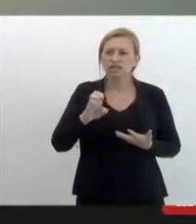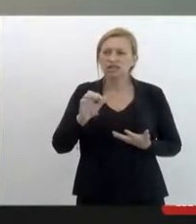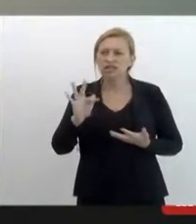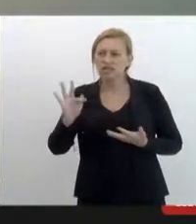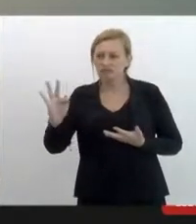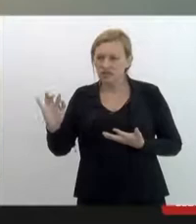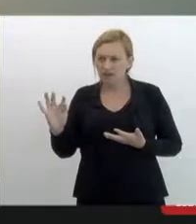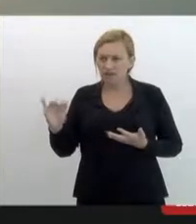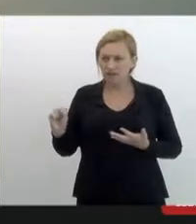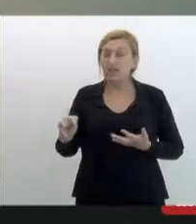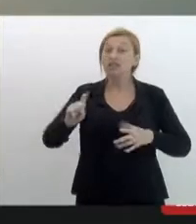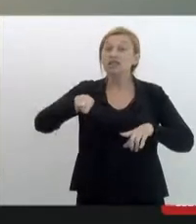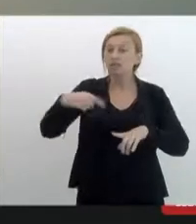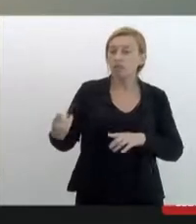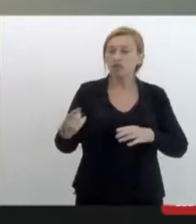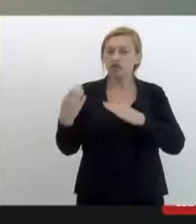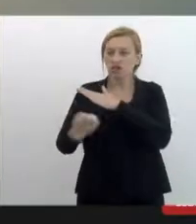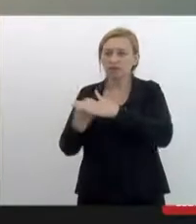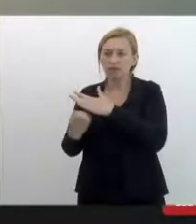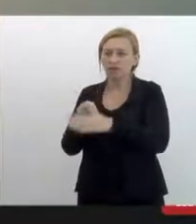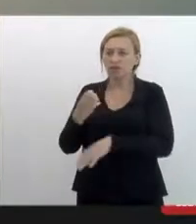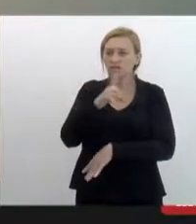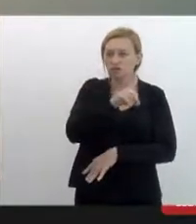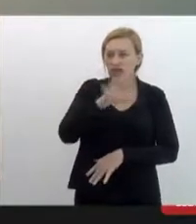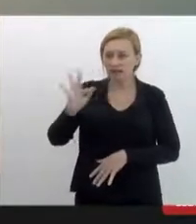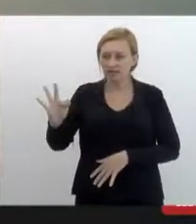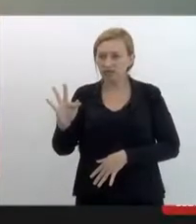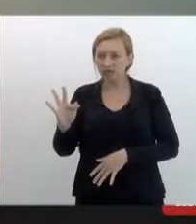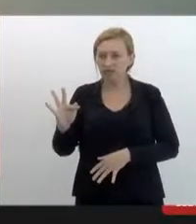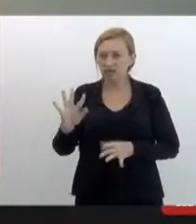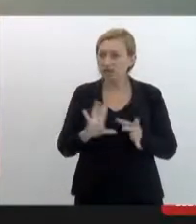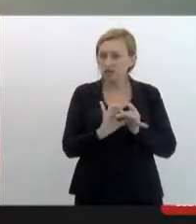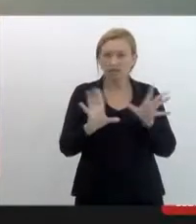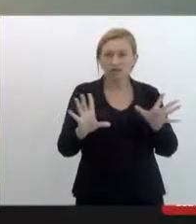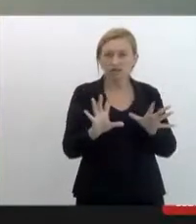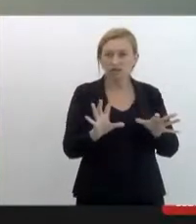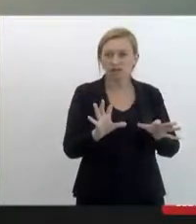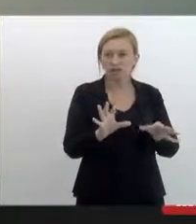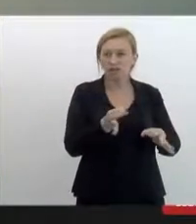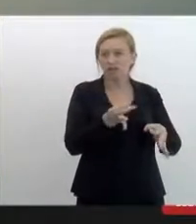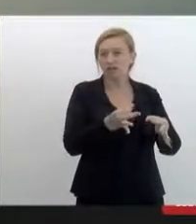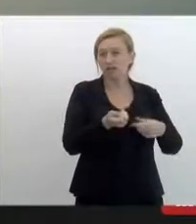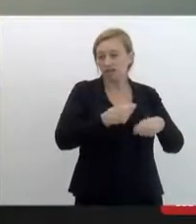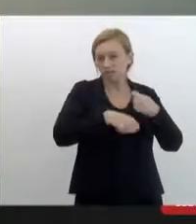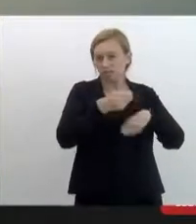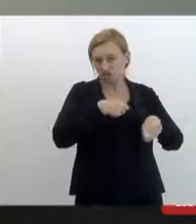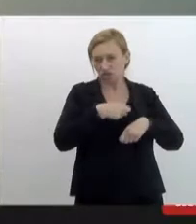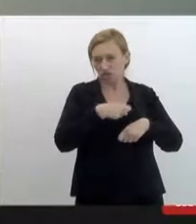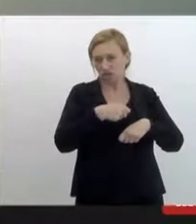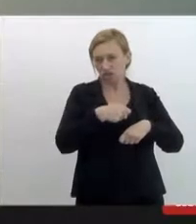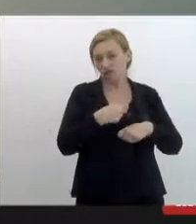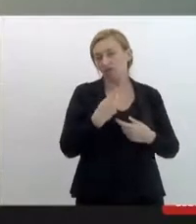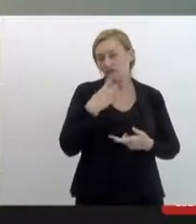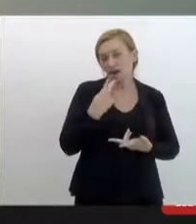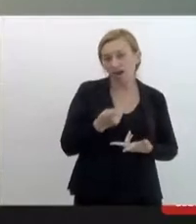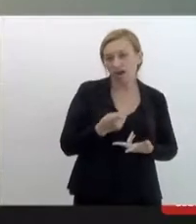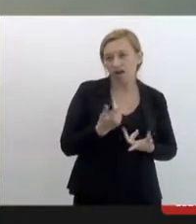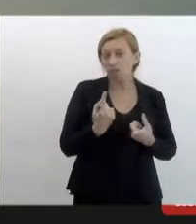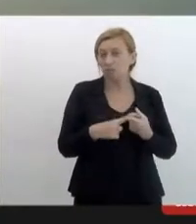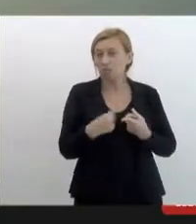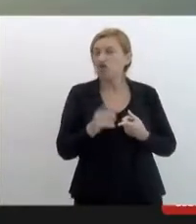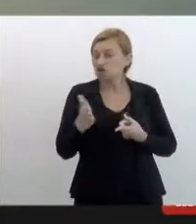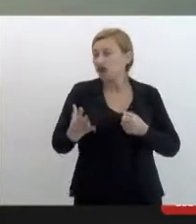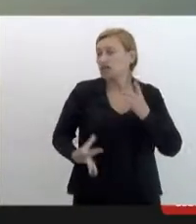que, depois que essa empresa conseguiu o TACT, ela meio que abriu mão das defesas judiciais, aliás, administrativas, vamos dizer assim, né? Porque ela já